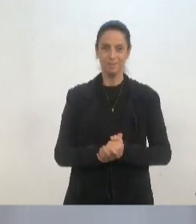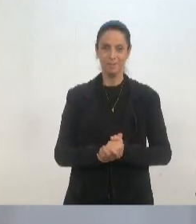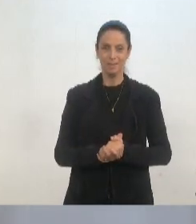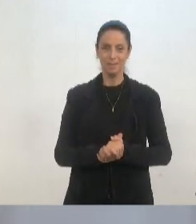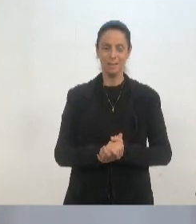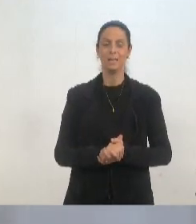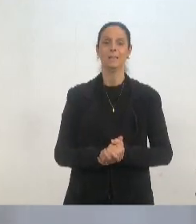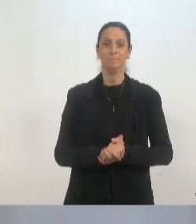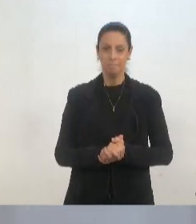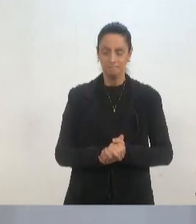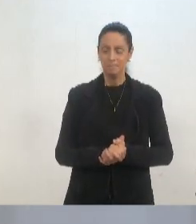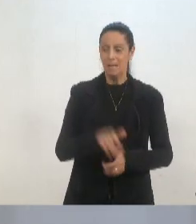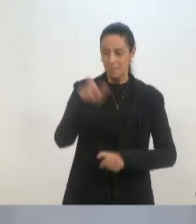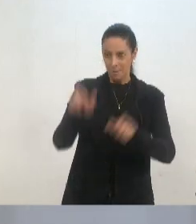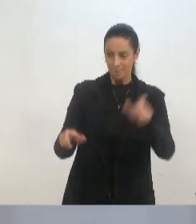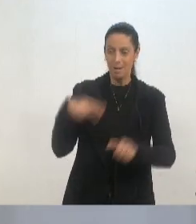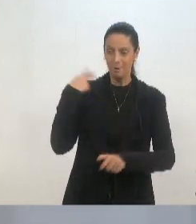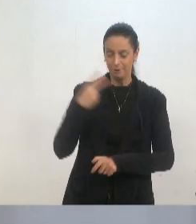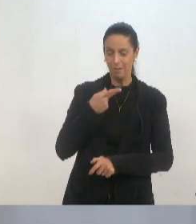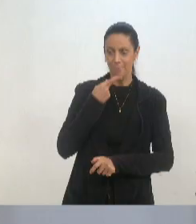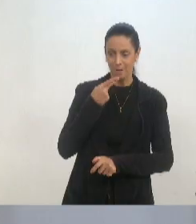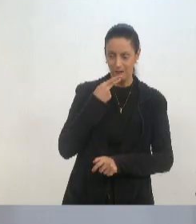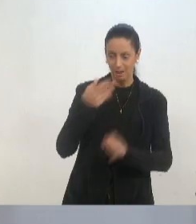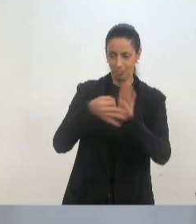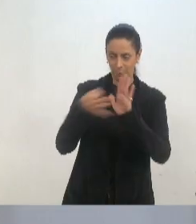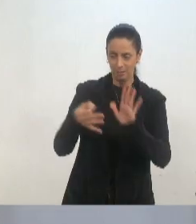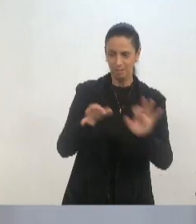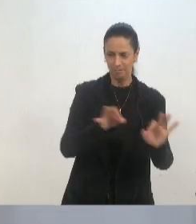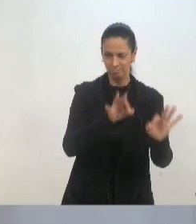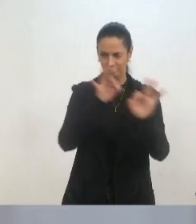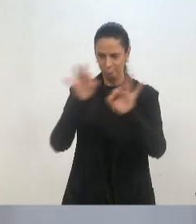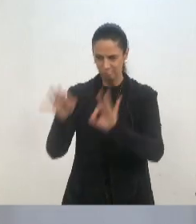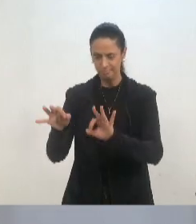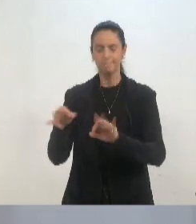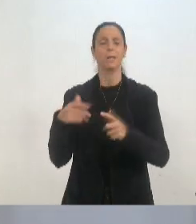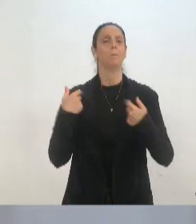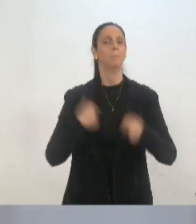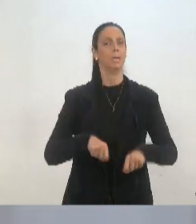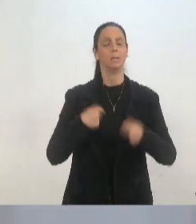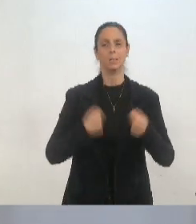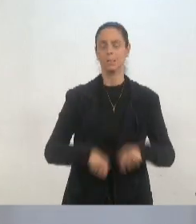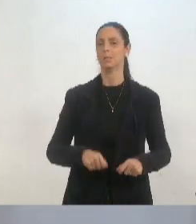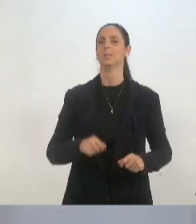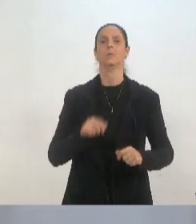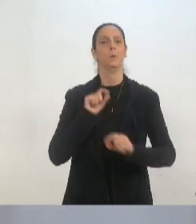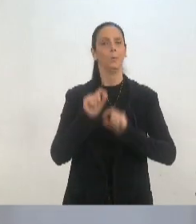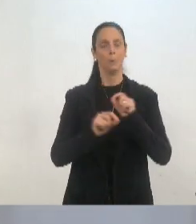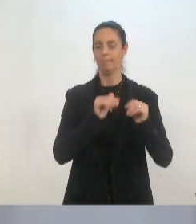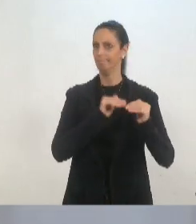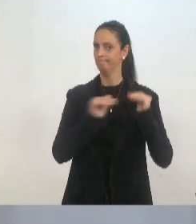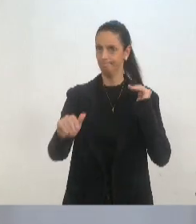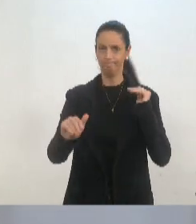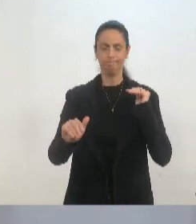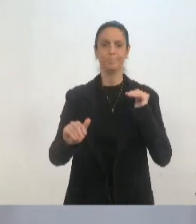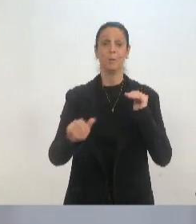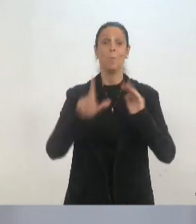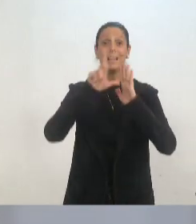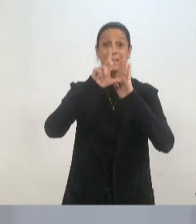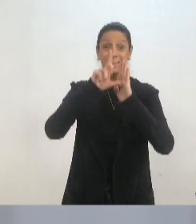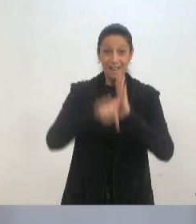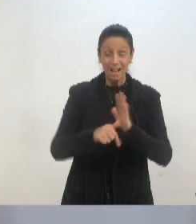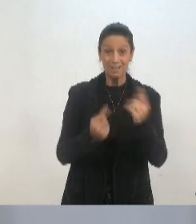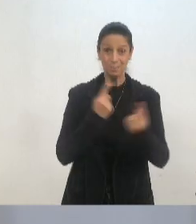poderia deixar de fazer um contraponto pesado ao que eu ouvi aqui, de que o atraso nas obras da 470 tem a ver